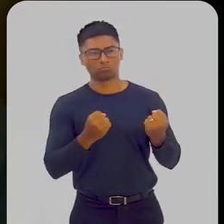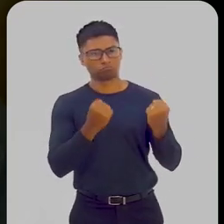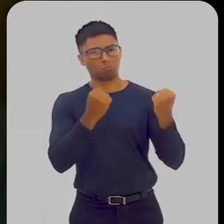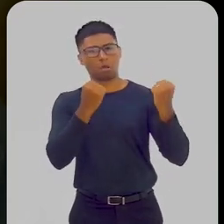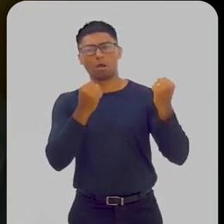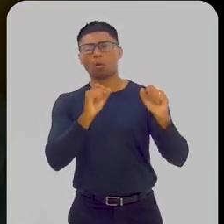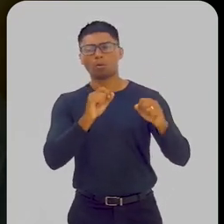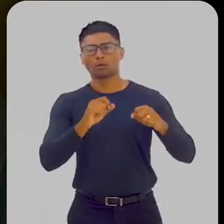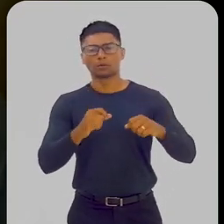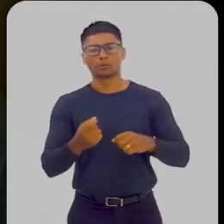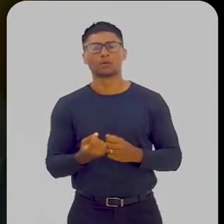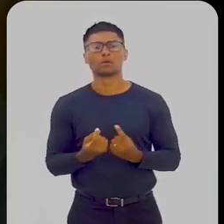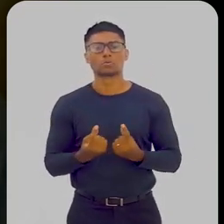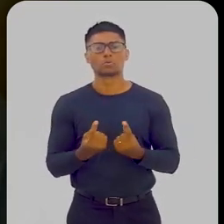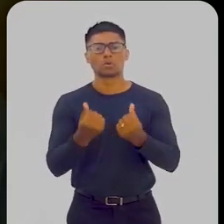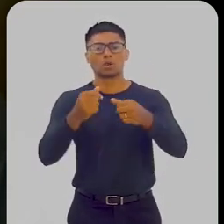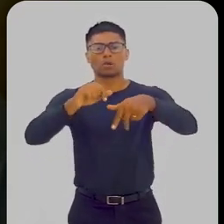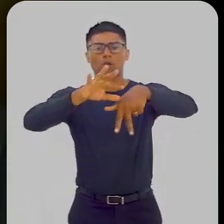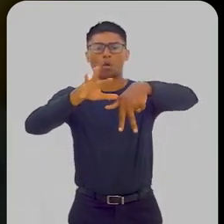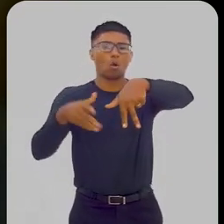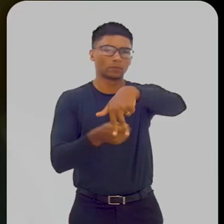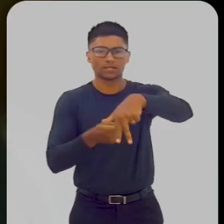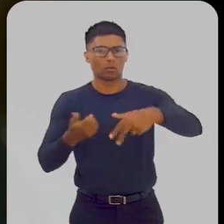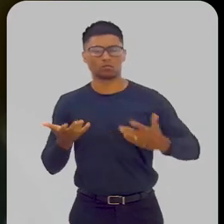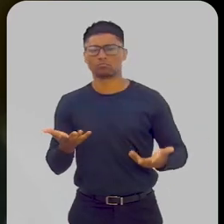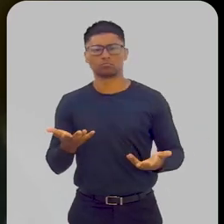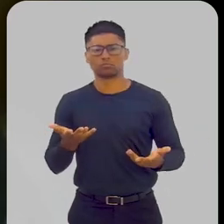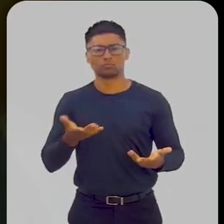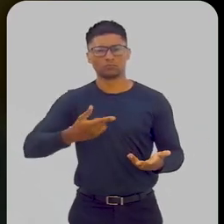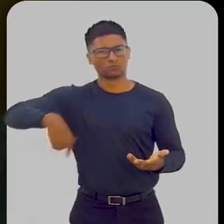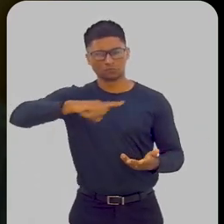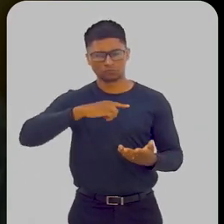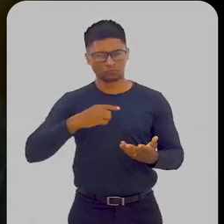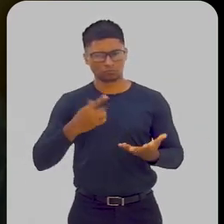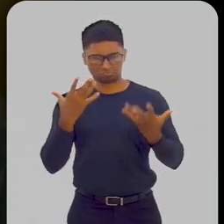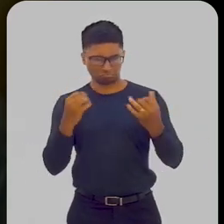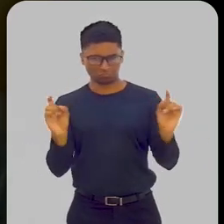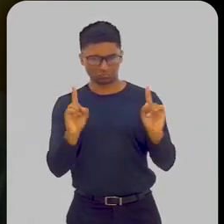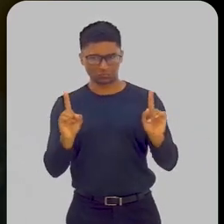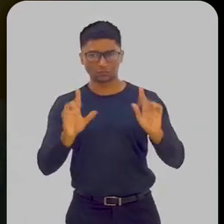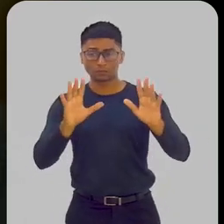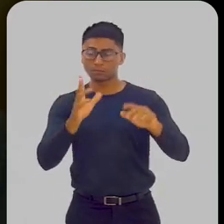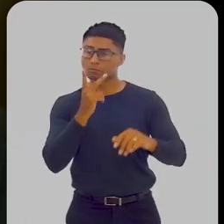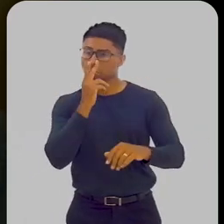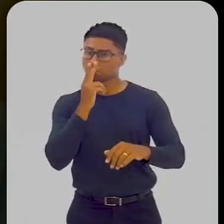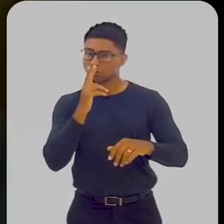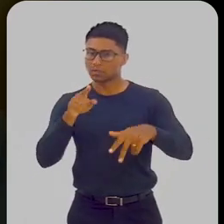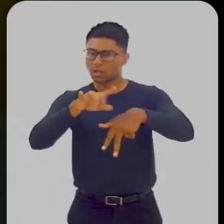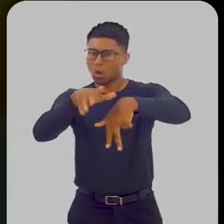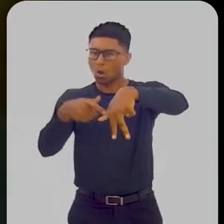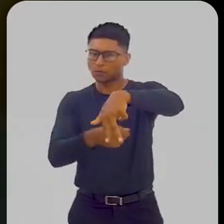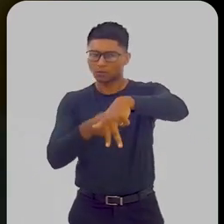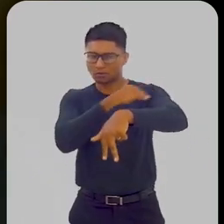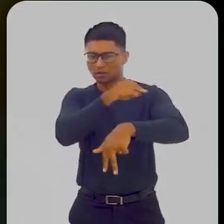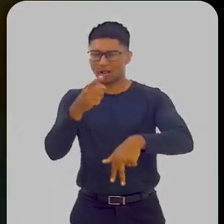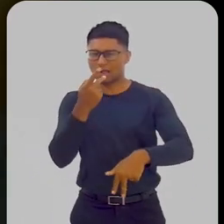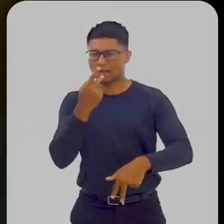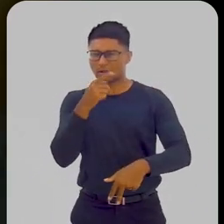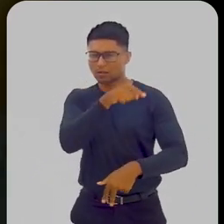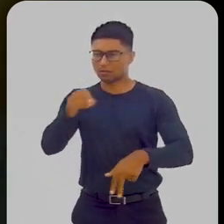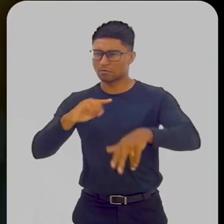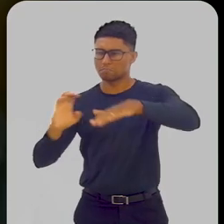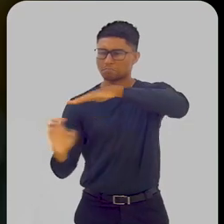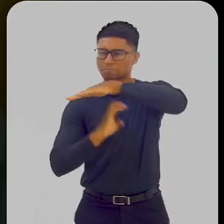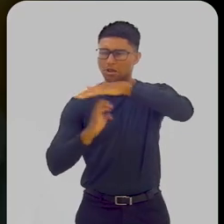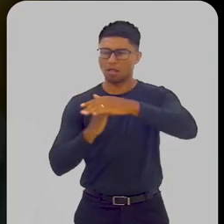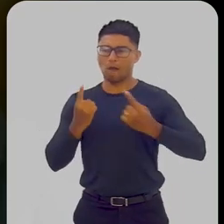algumas delas, no uso da corrupção, todos nós condenamos, obviamente, mas usou a corrupção para atingir as empresas locais